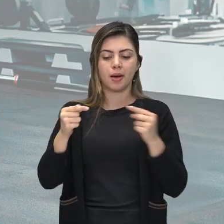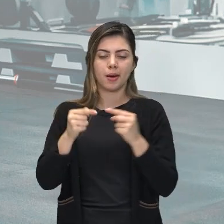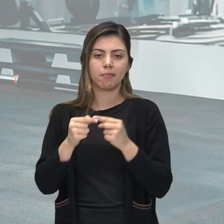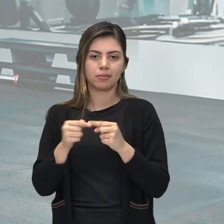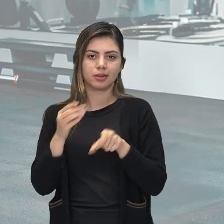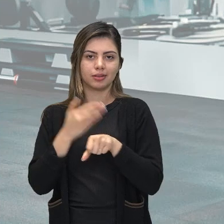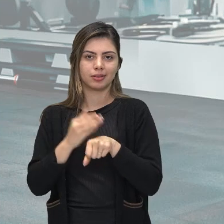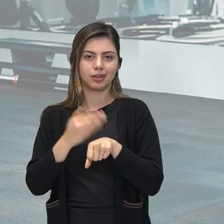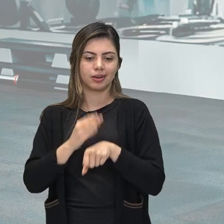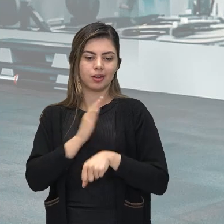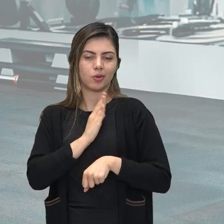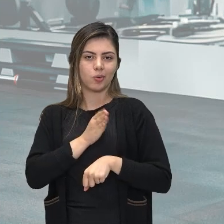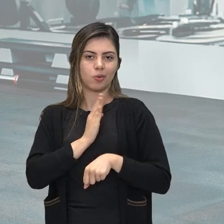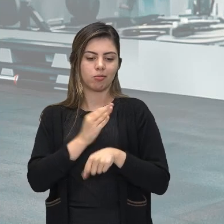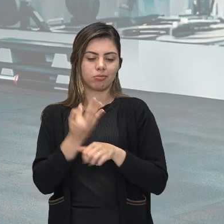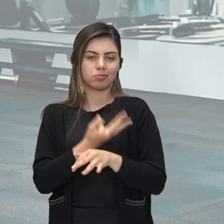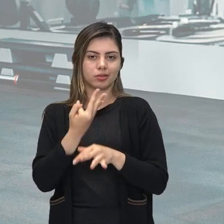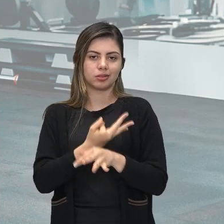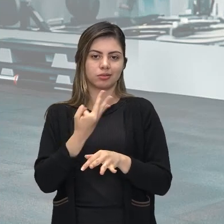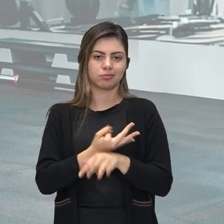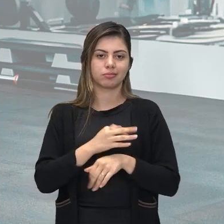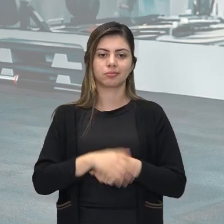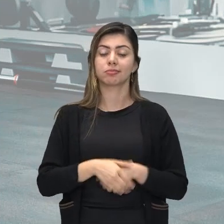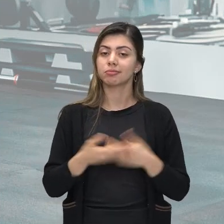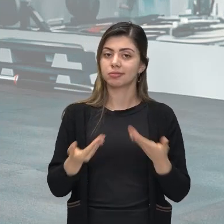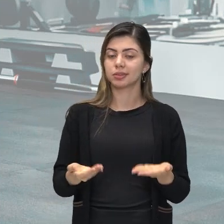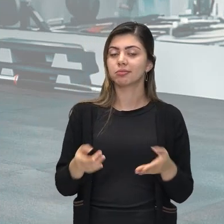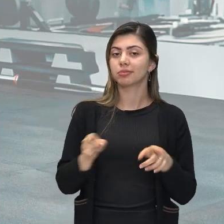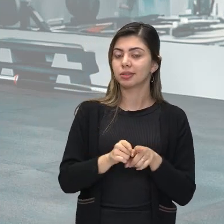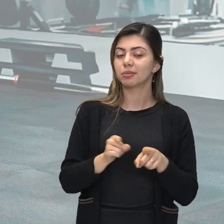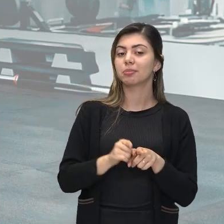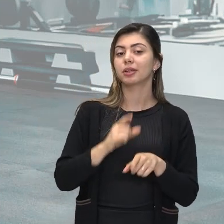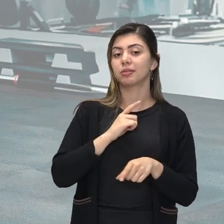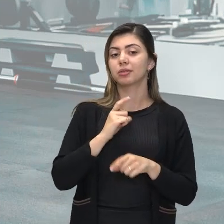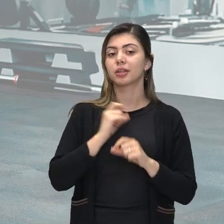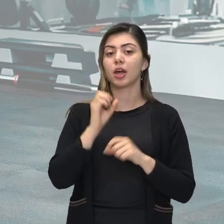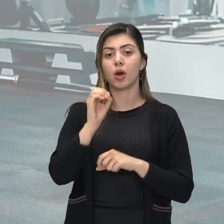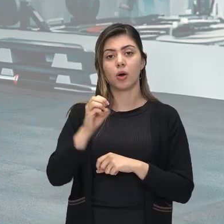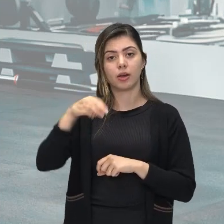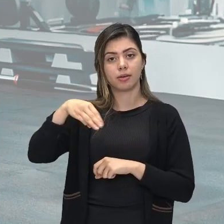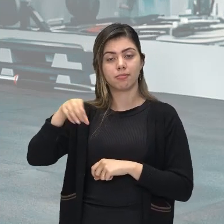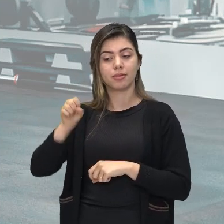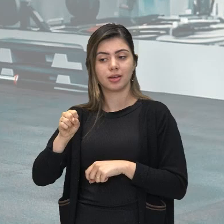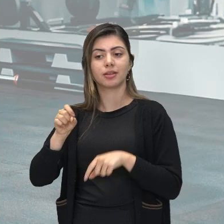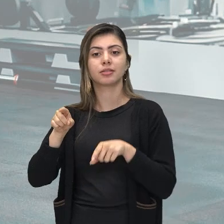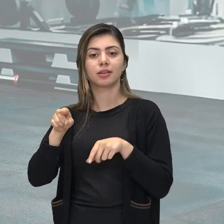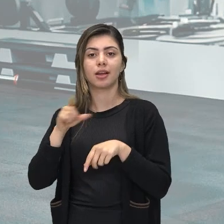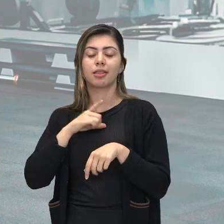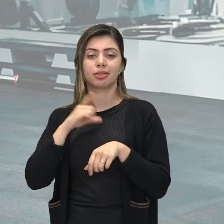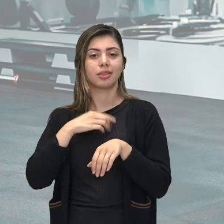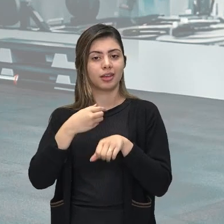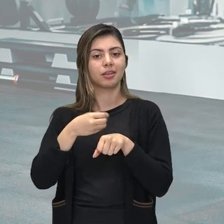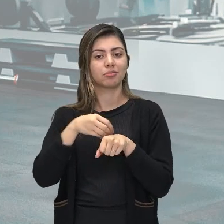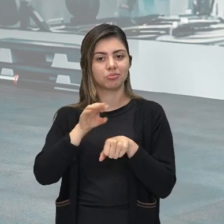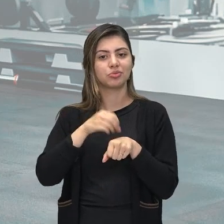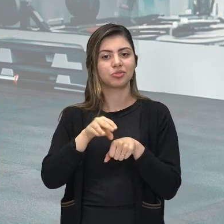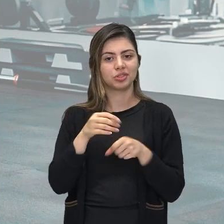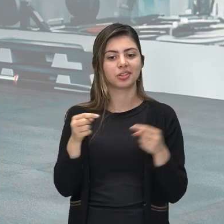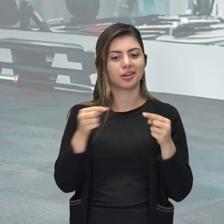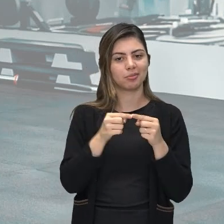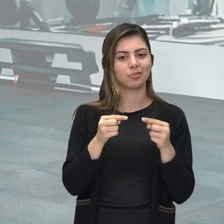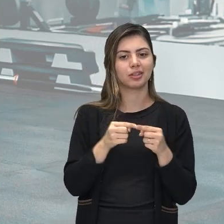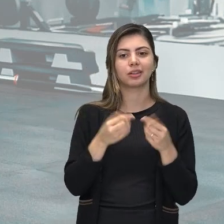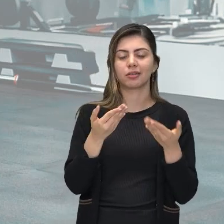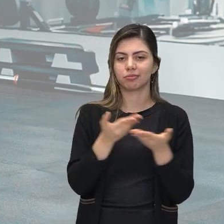que isso é contemplado também nas recomendações da OMS, como vocês vão observarem na cartela,